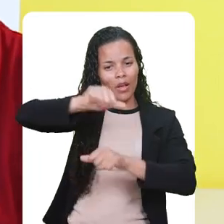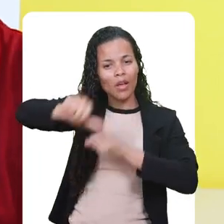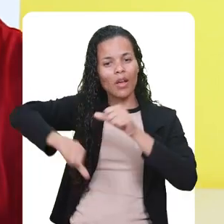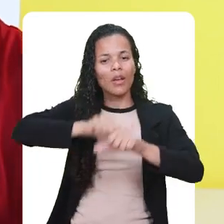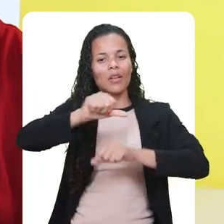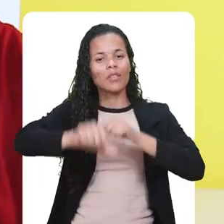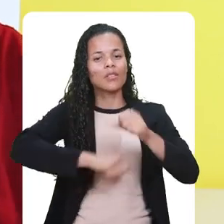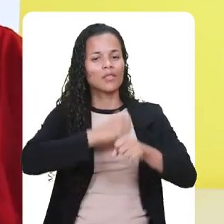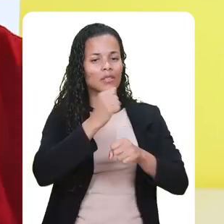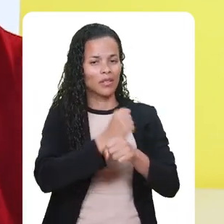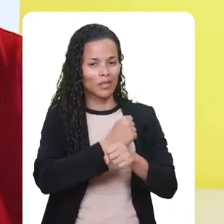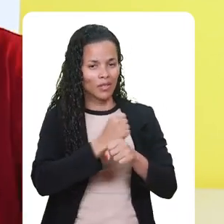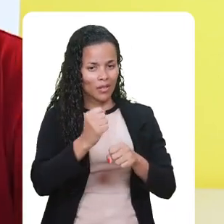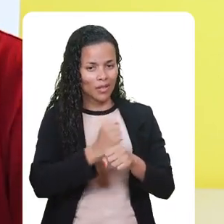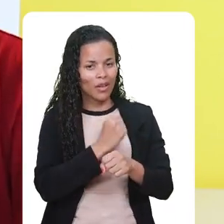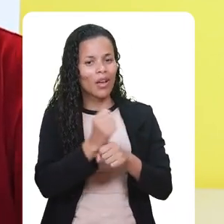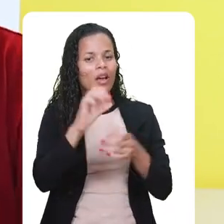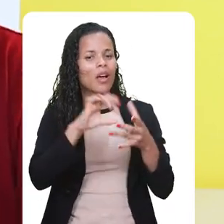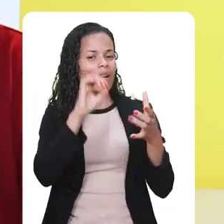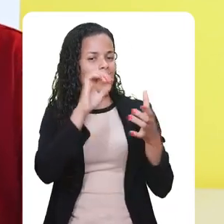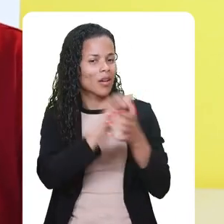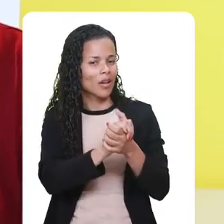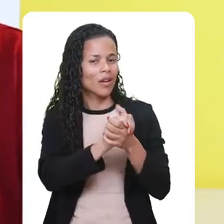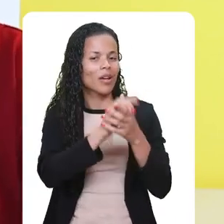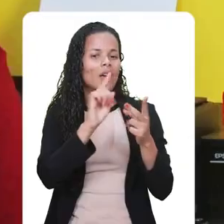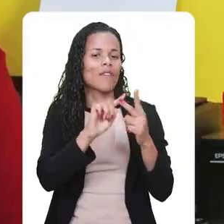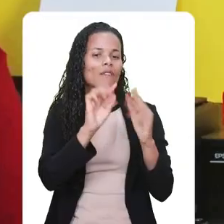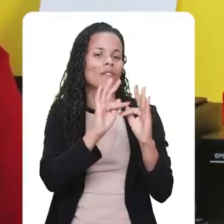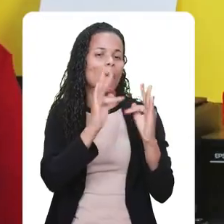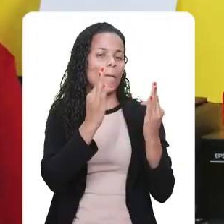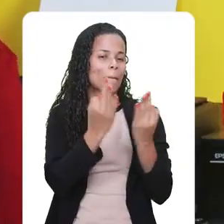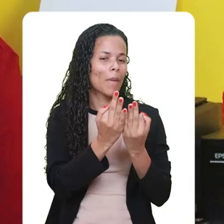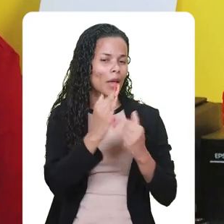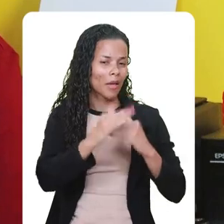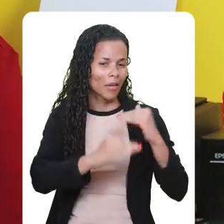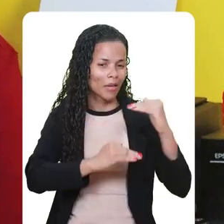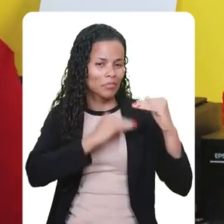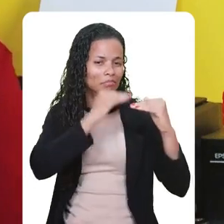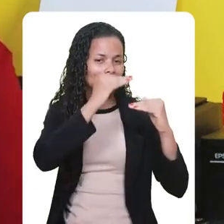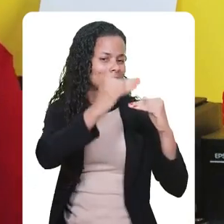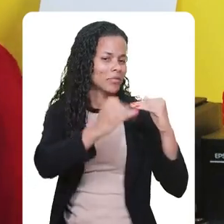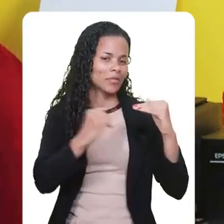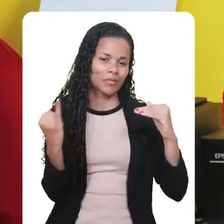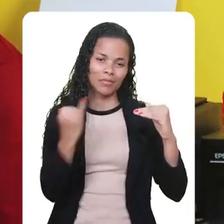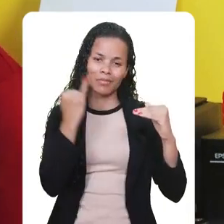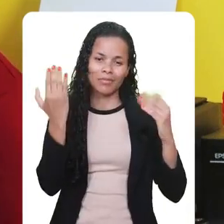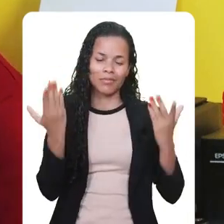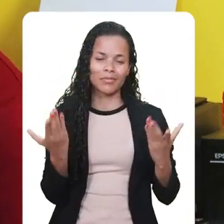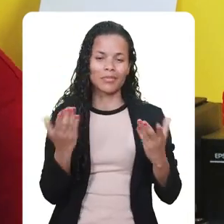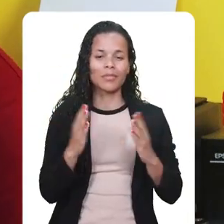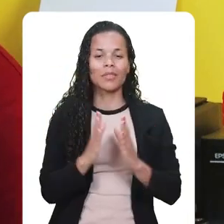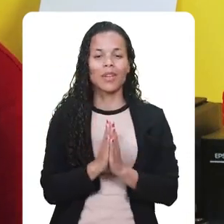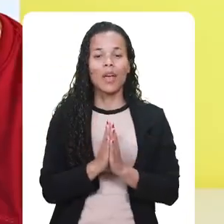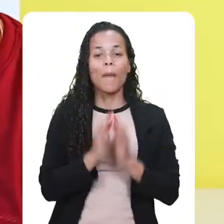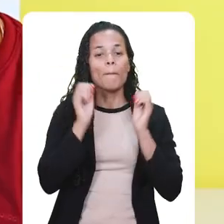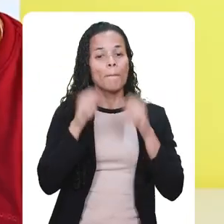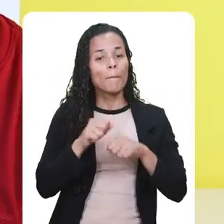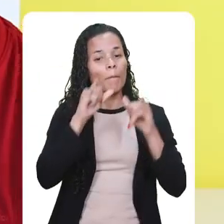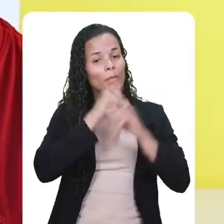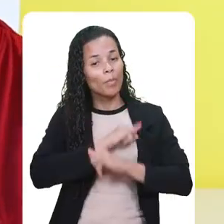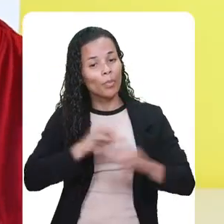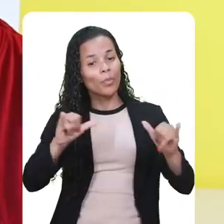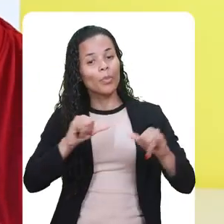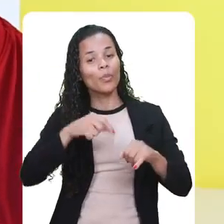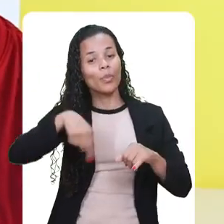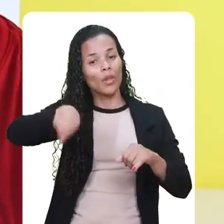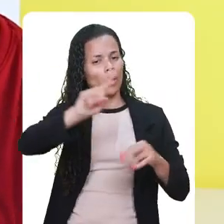modificam e depois dos anos a gente vê que elas casam, têm suas famílias constituídas, isso é muito importante. E eu